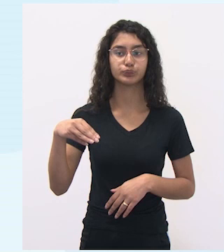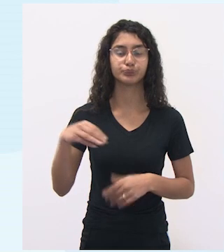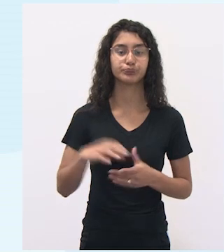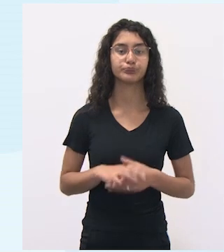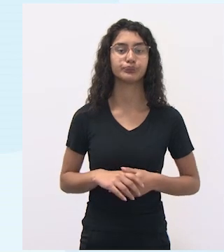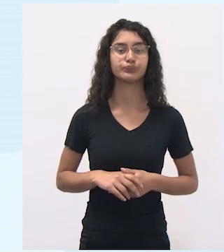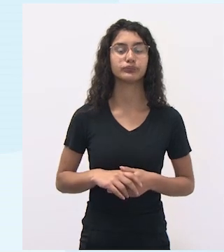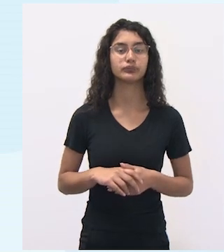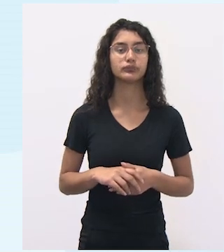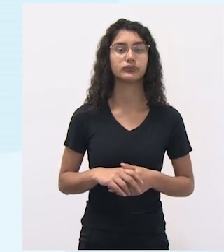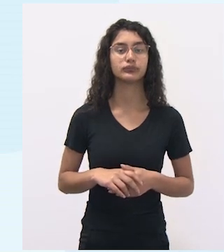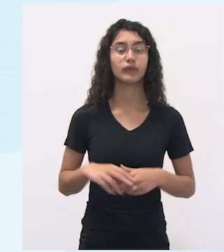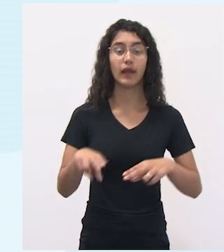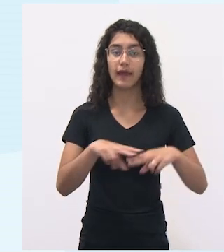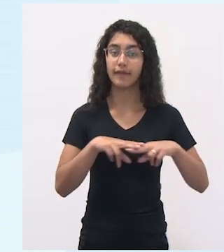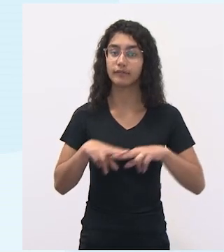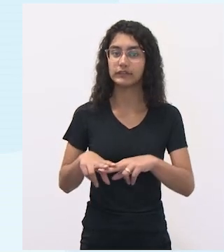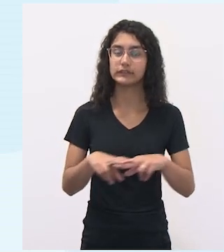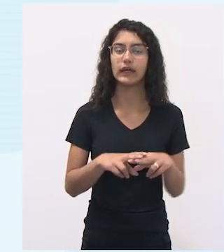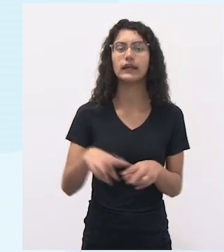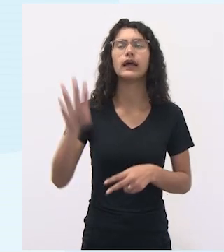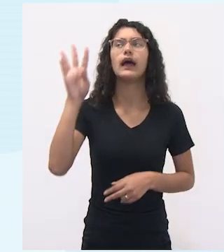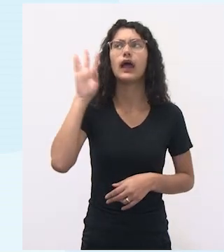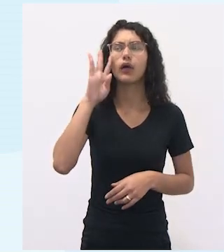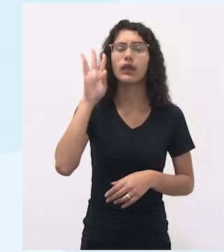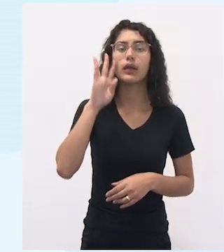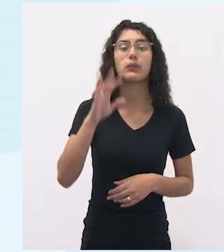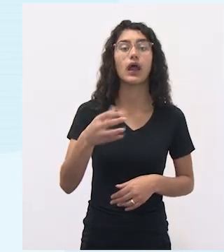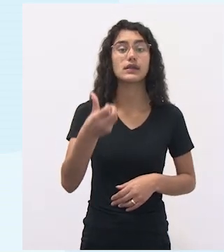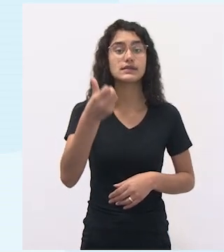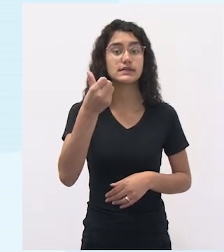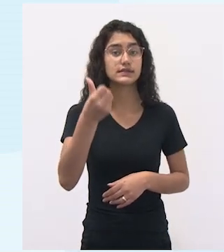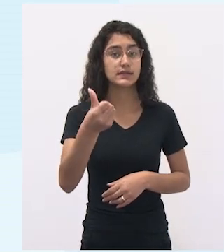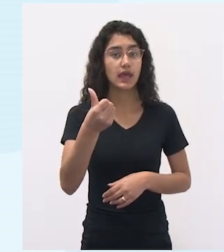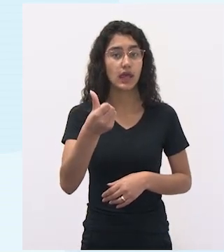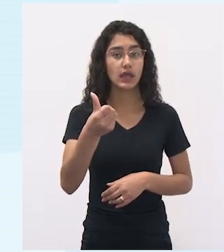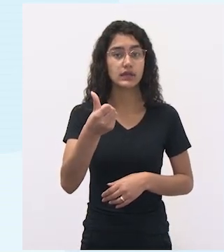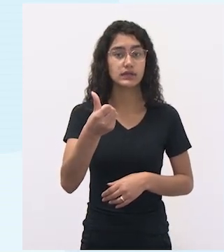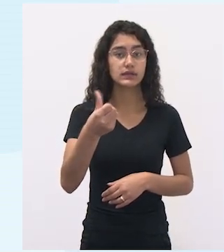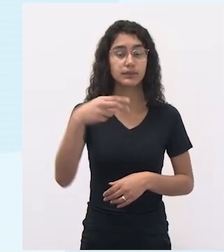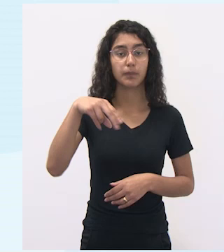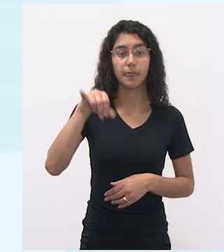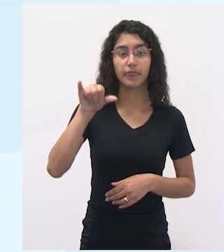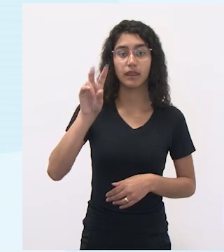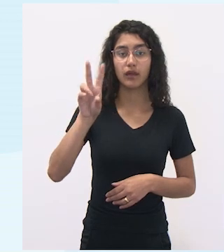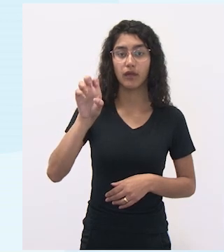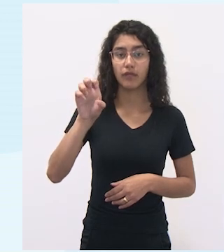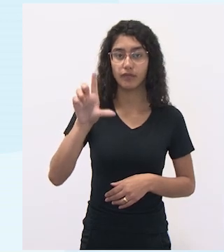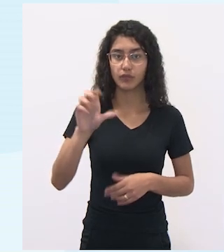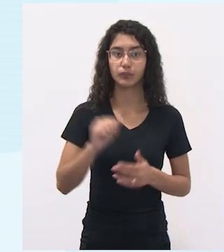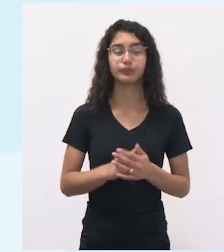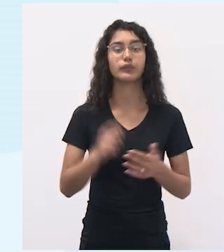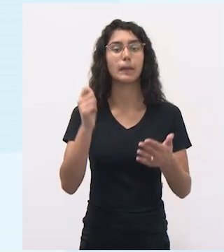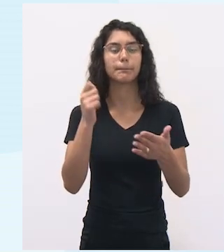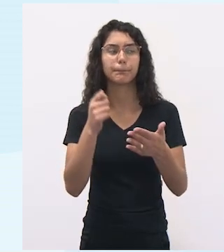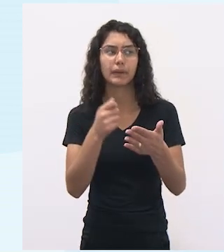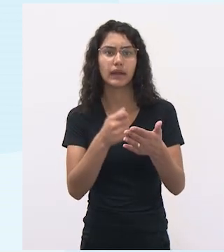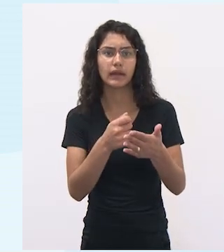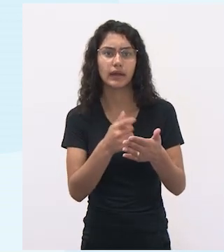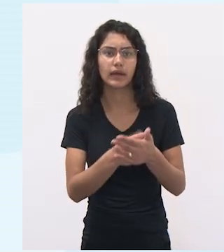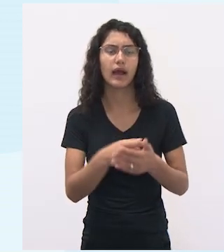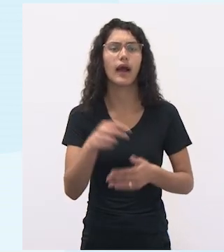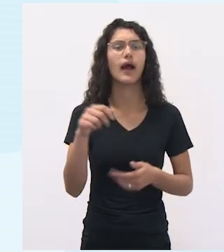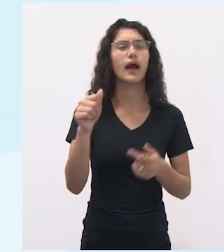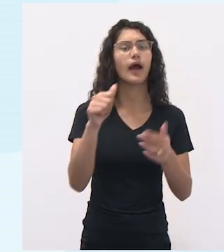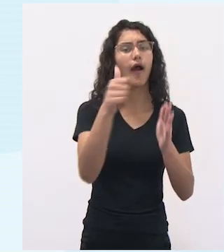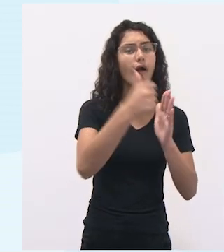que é o recordar nesses 6 níveis de proficiência. Recordar, conhecer, aplicar, analisar, avaliar